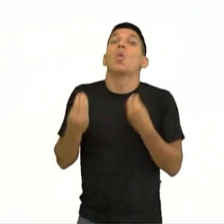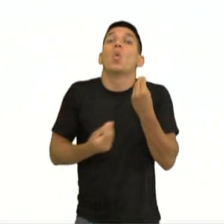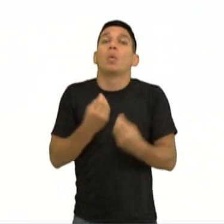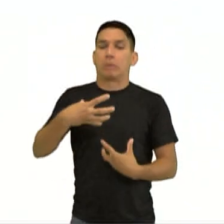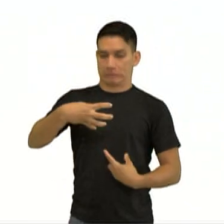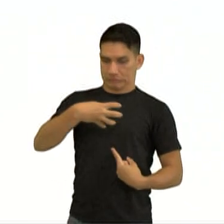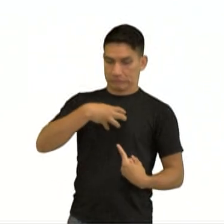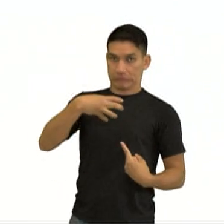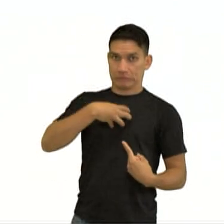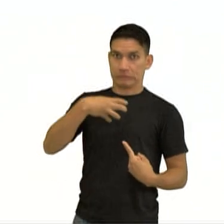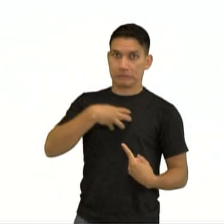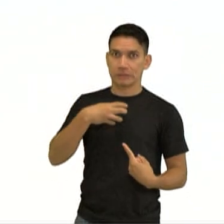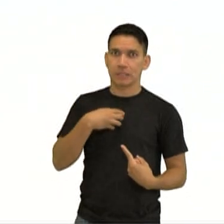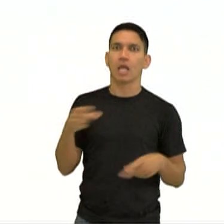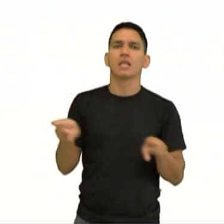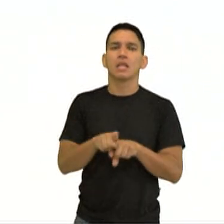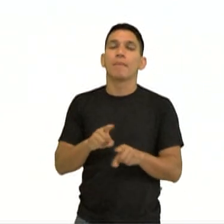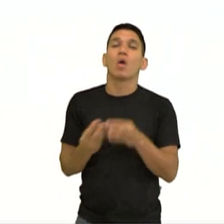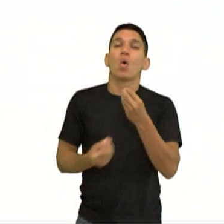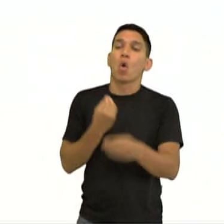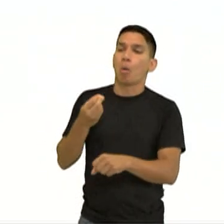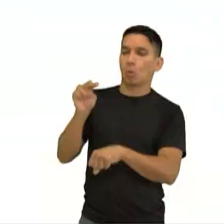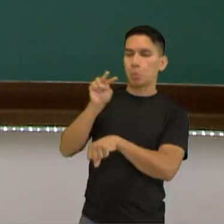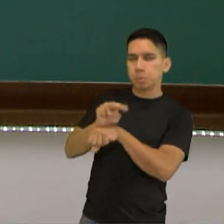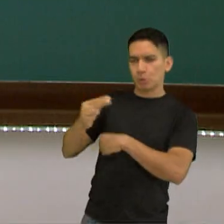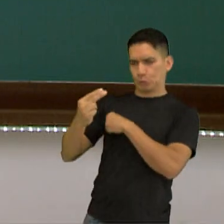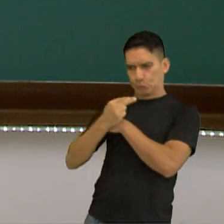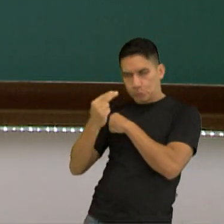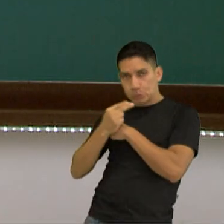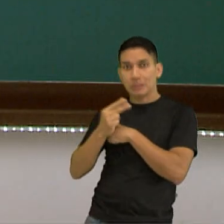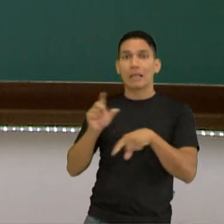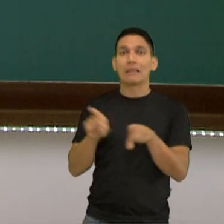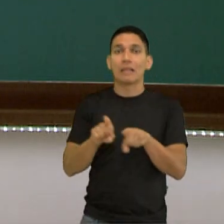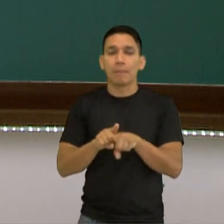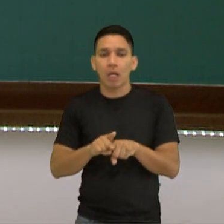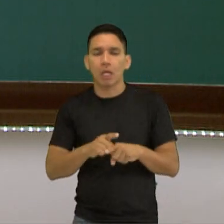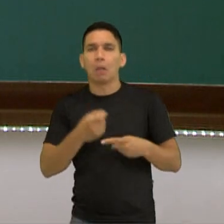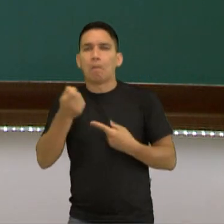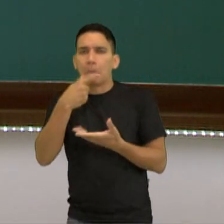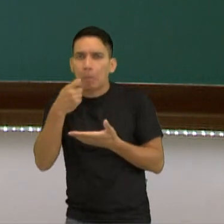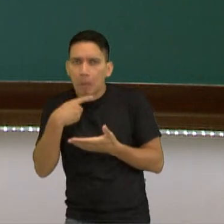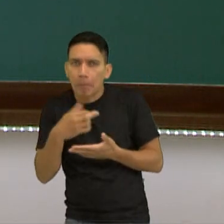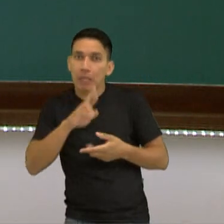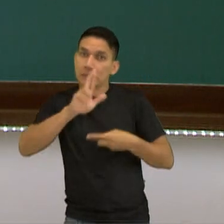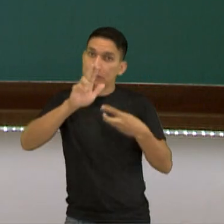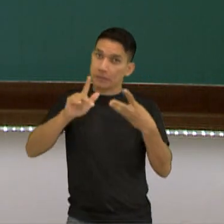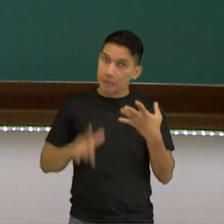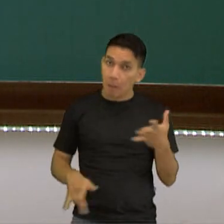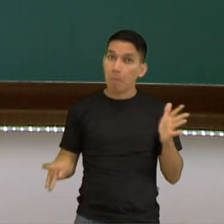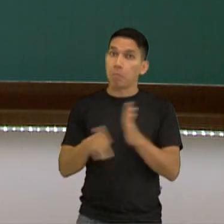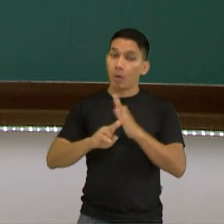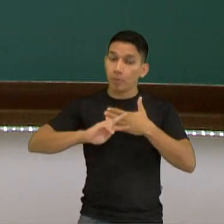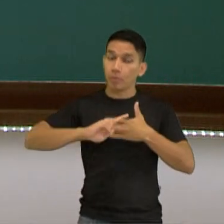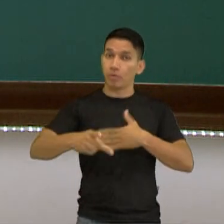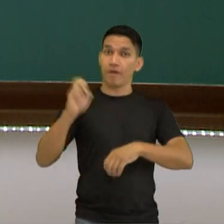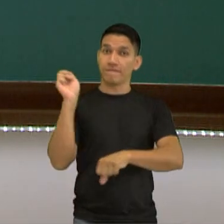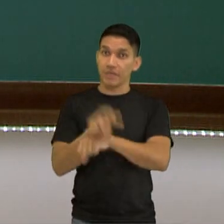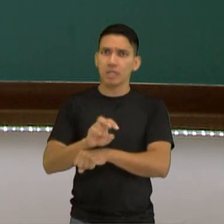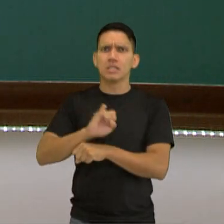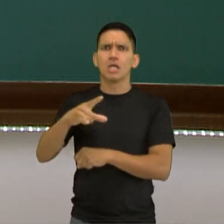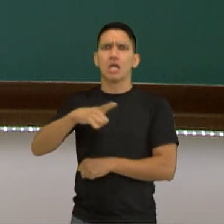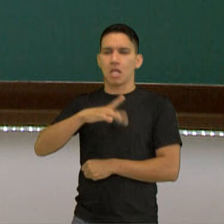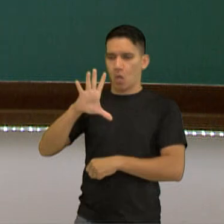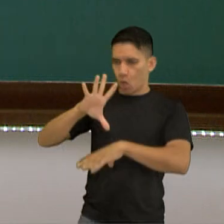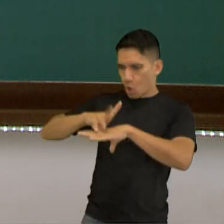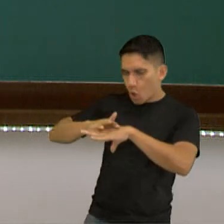sintomas, prevenção e tratamento para as doenças causadas por vírus. São três coisas diferentes. Se eu tenho doenças